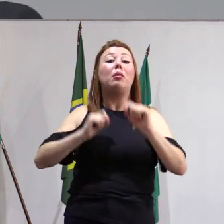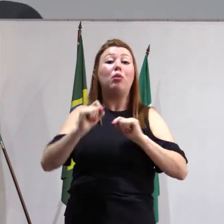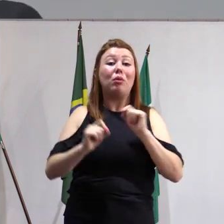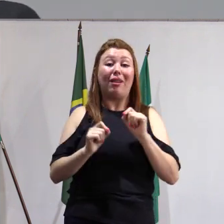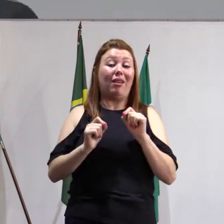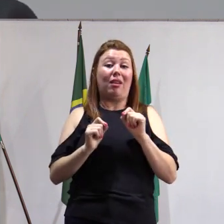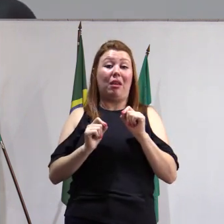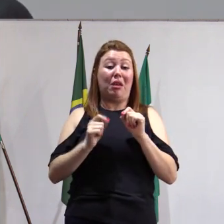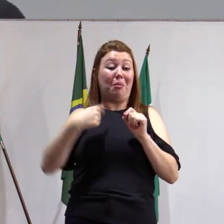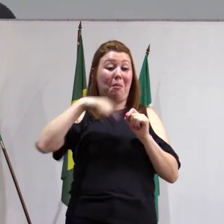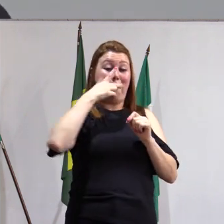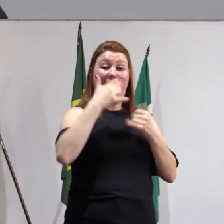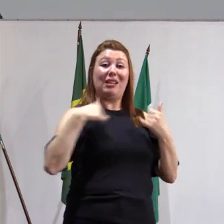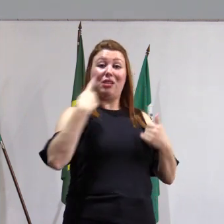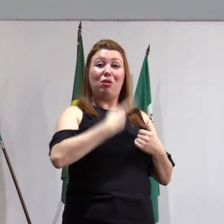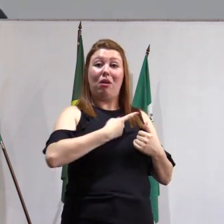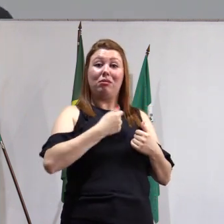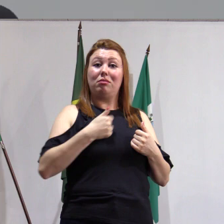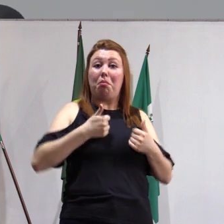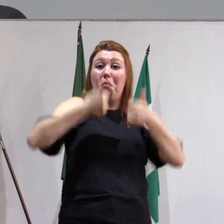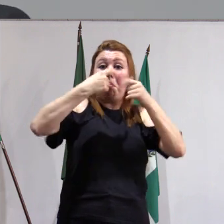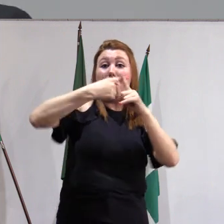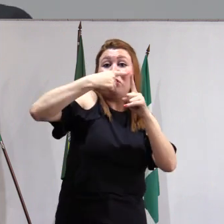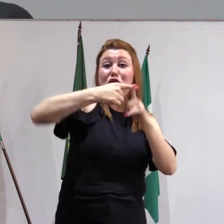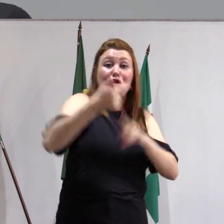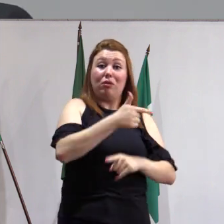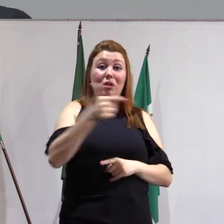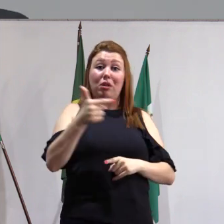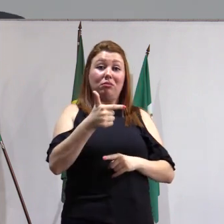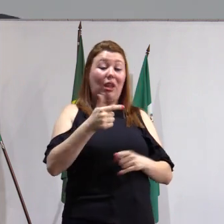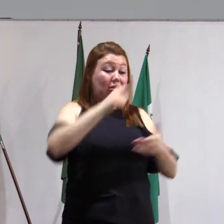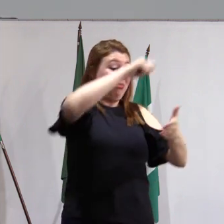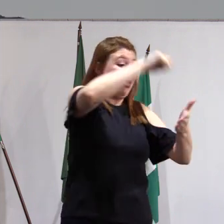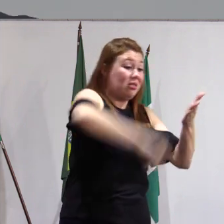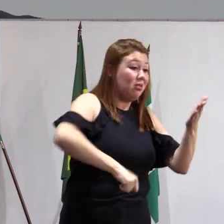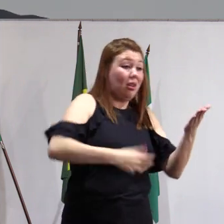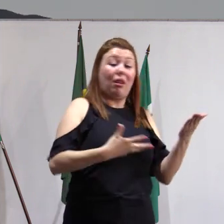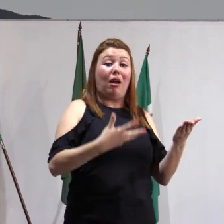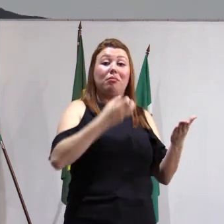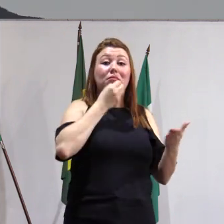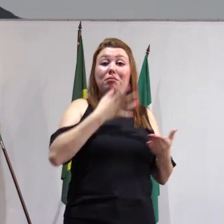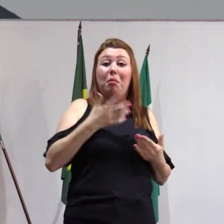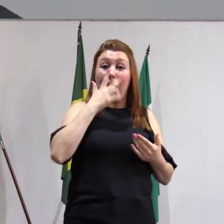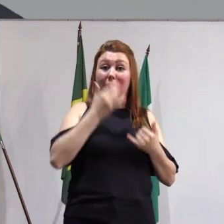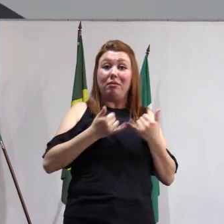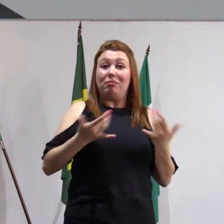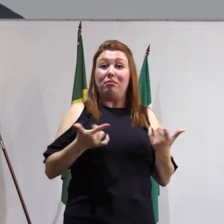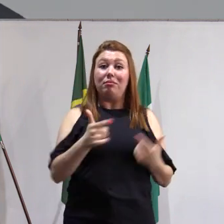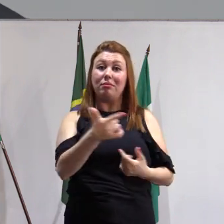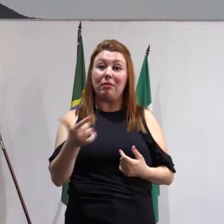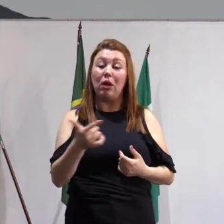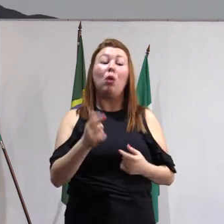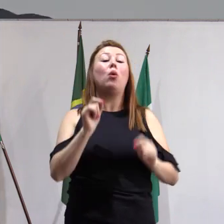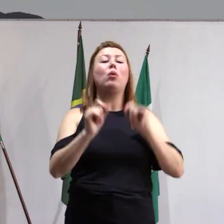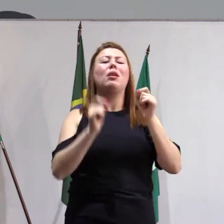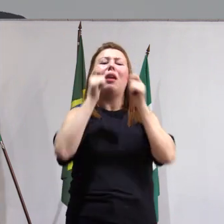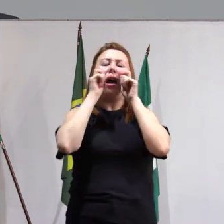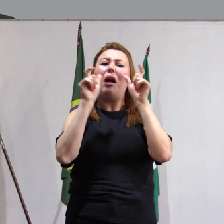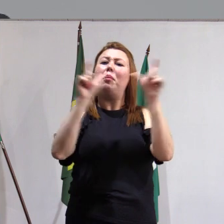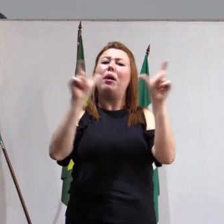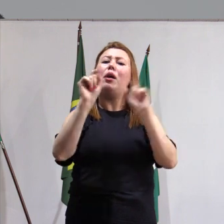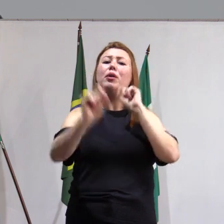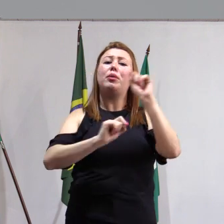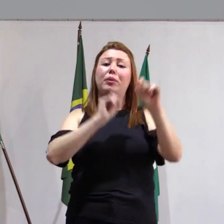ganho por pura e simplesmente termos a OS. É o contrário, né? O que me chama bastante atenção é o fato de que